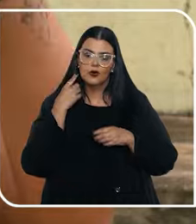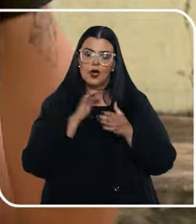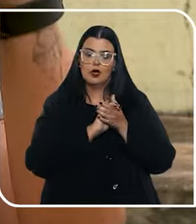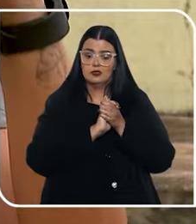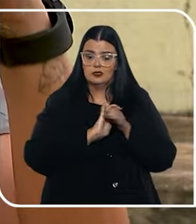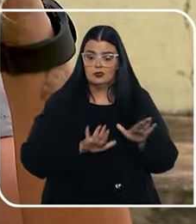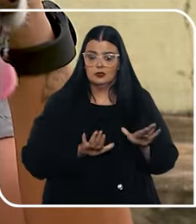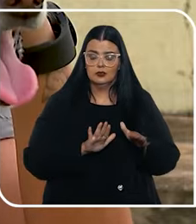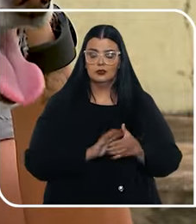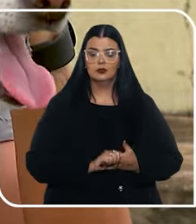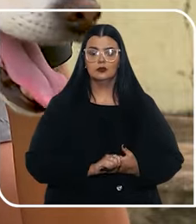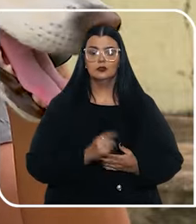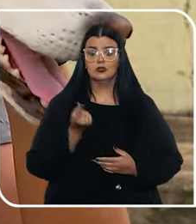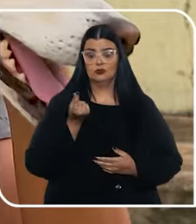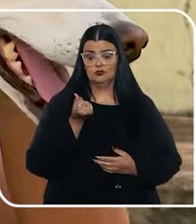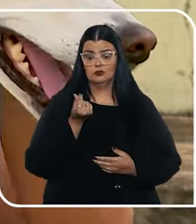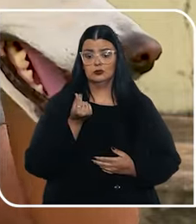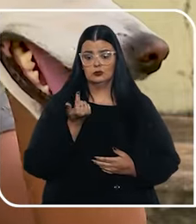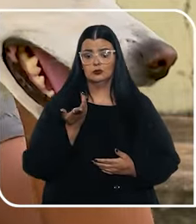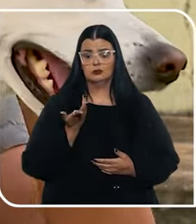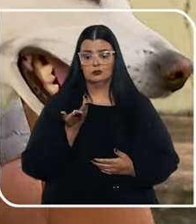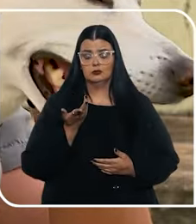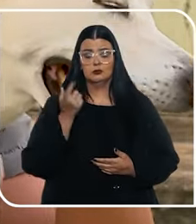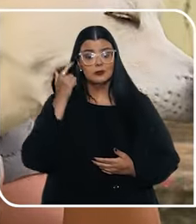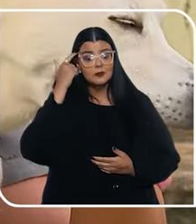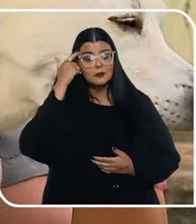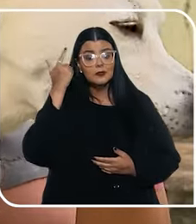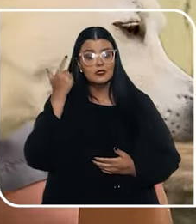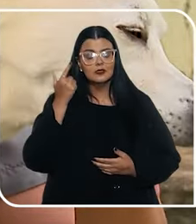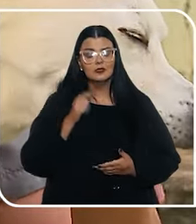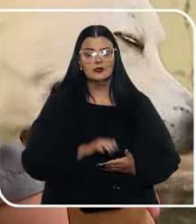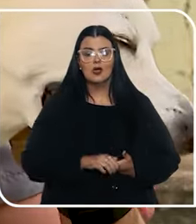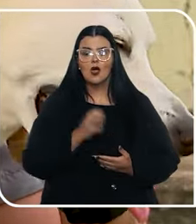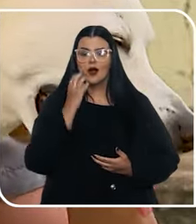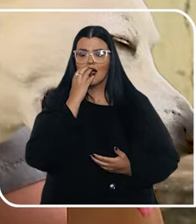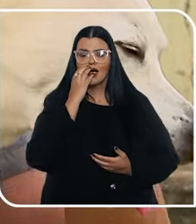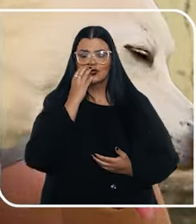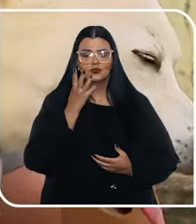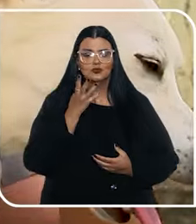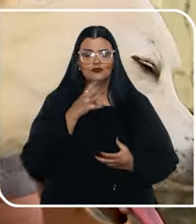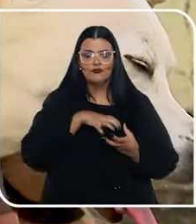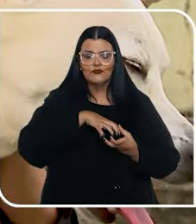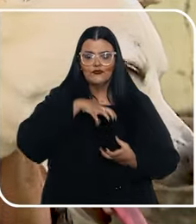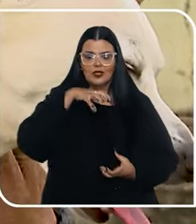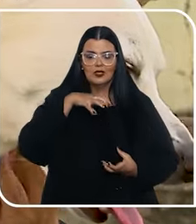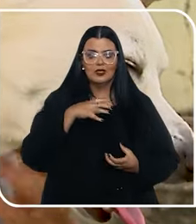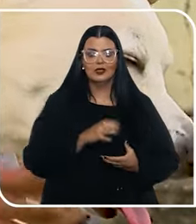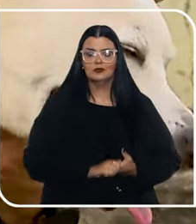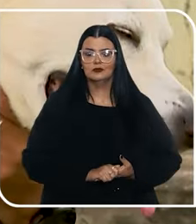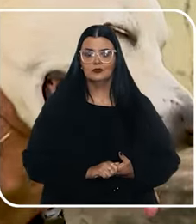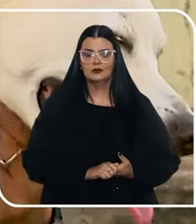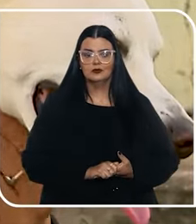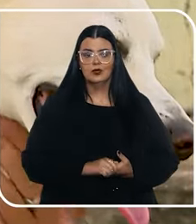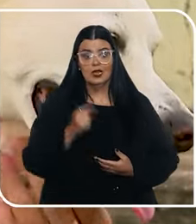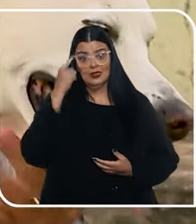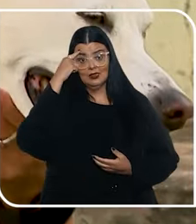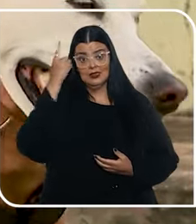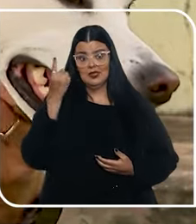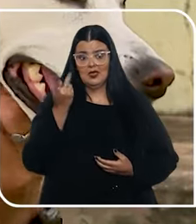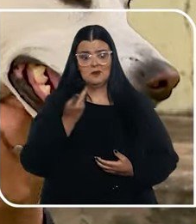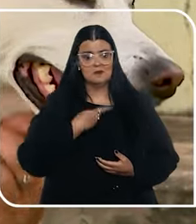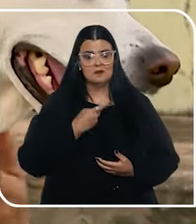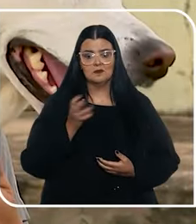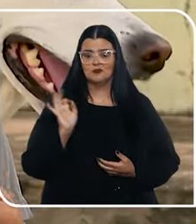fez a separação, era dinheiro mesmo. Eu pensei, cara, esse cachorro vai ficar velho e vai custar uma fortuna e a ideia nem foi